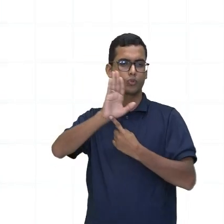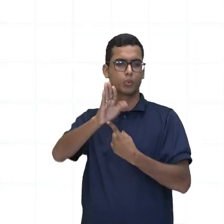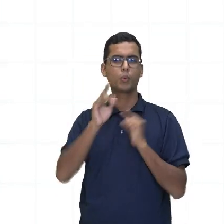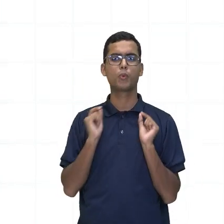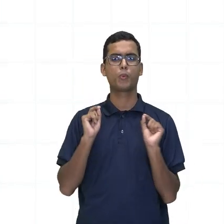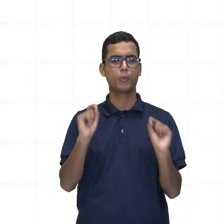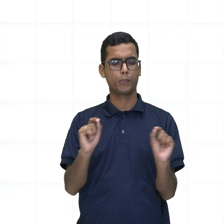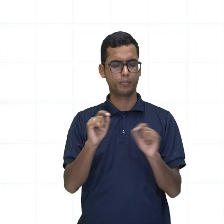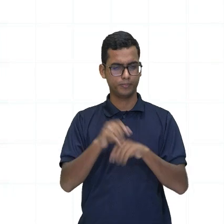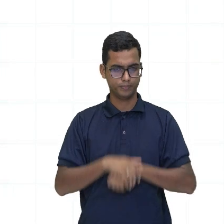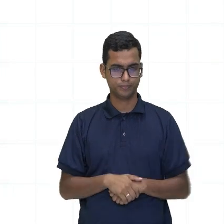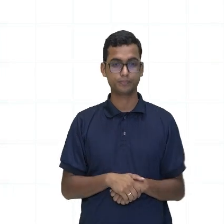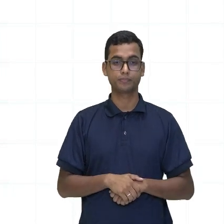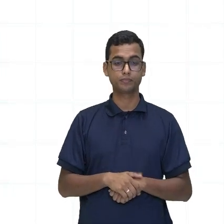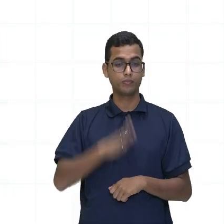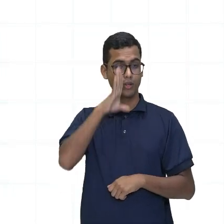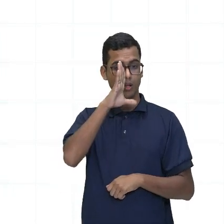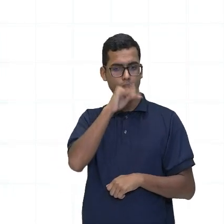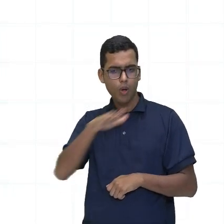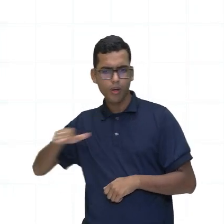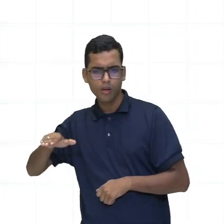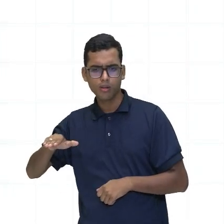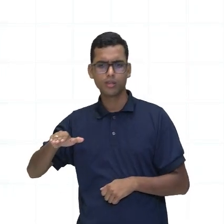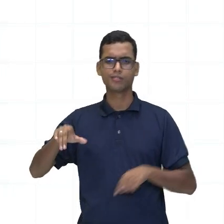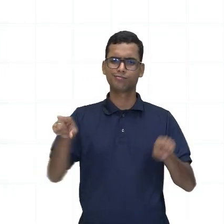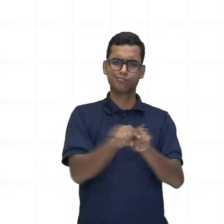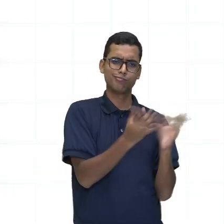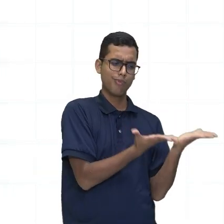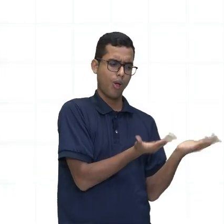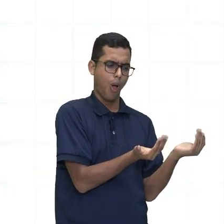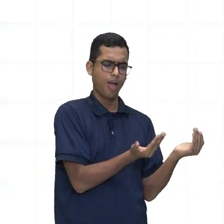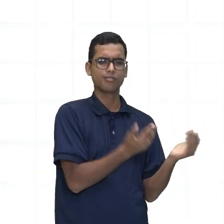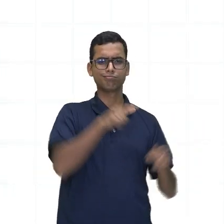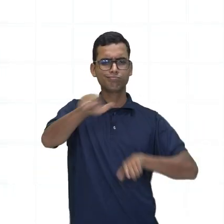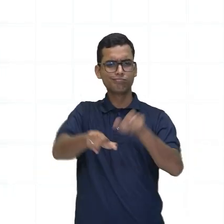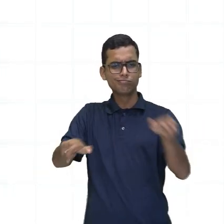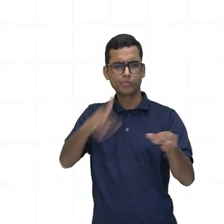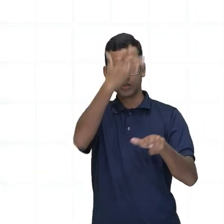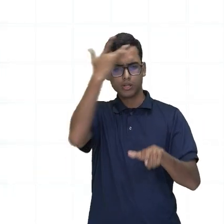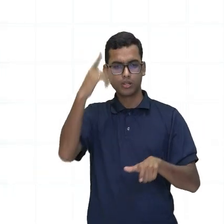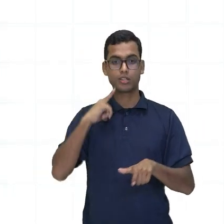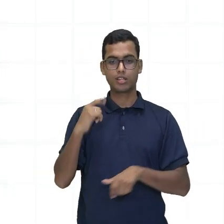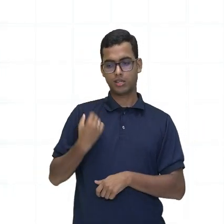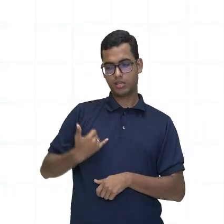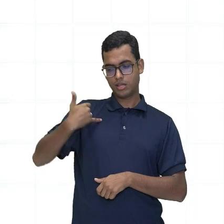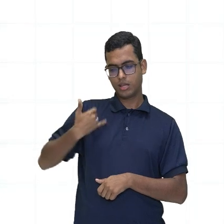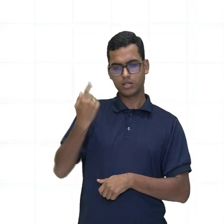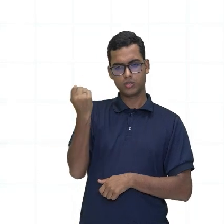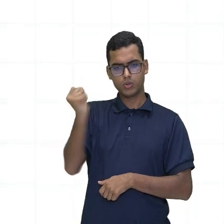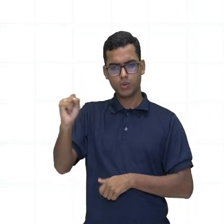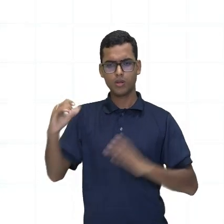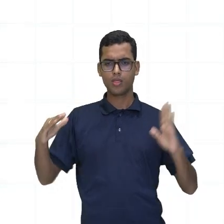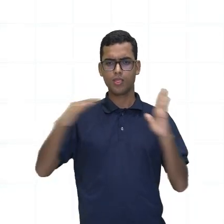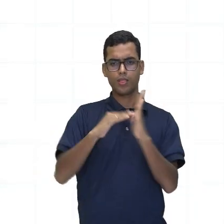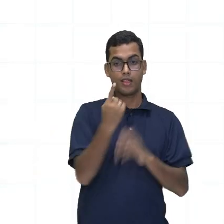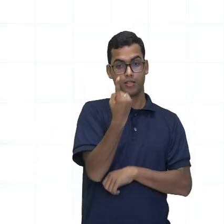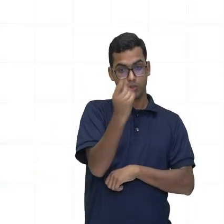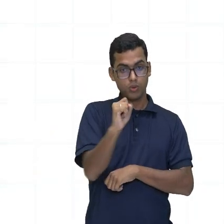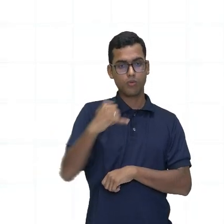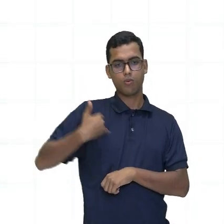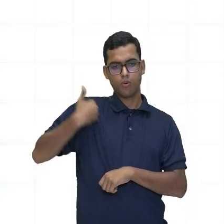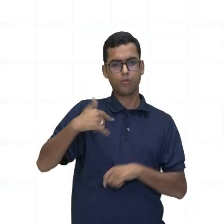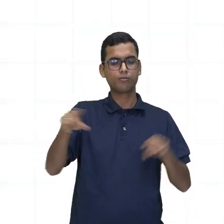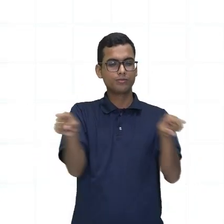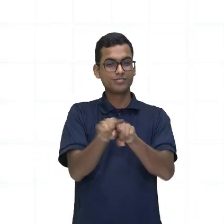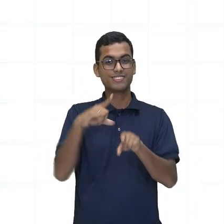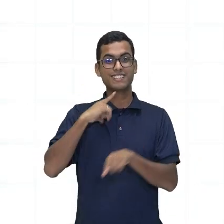que as crianças e os jovens, né, entre 8 e 18 anos, passam 7 horas pelo menos. Então,